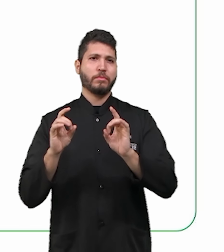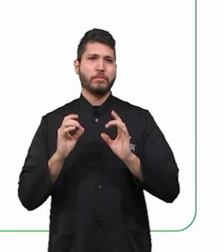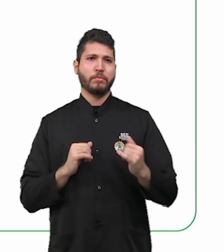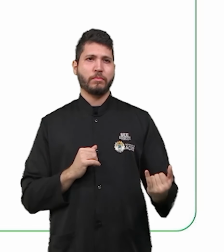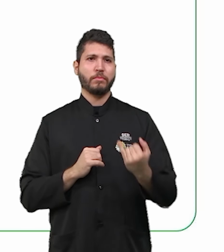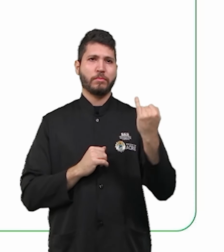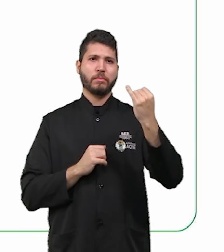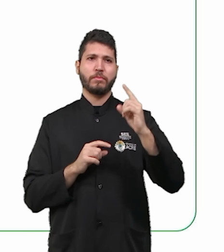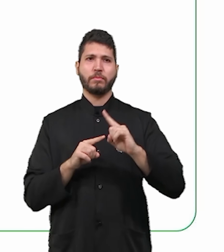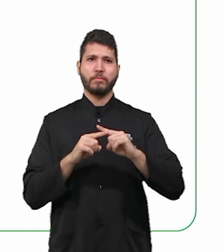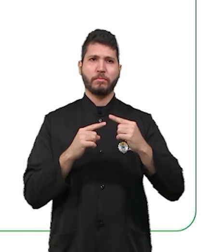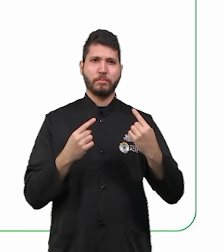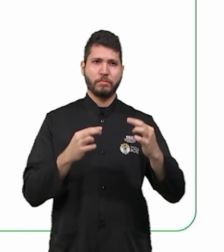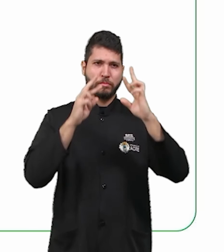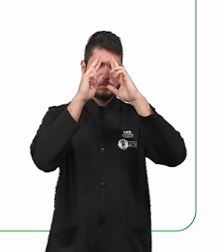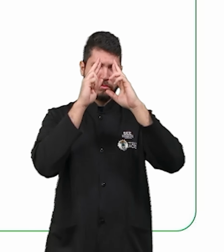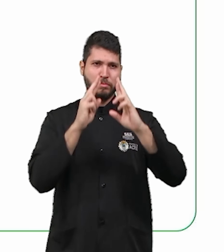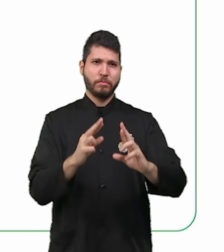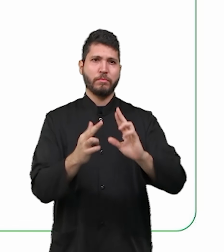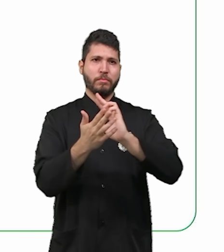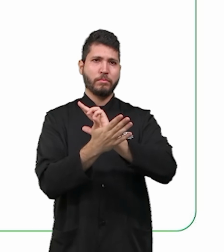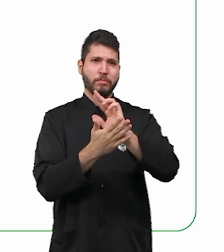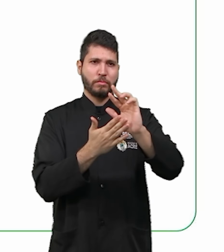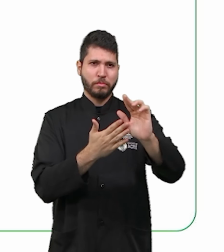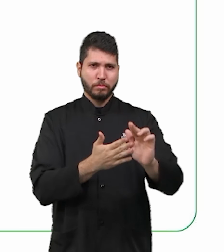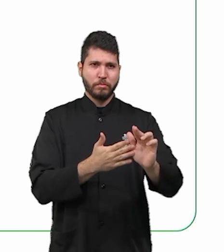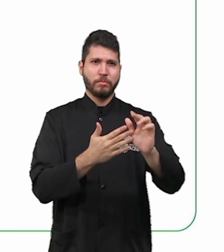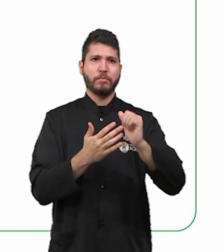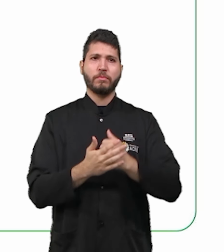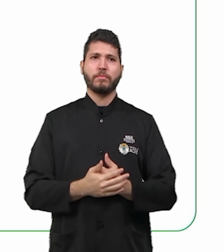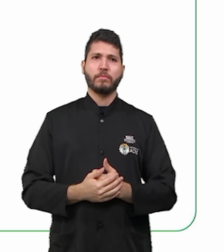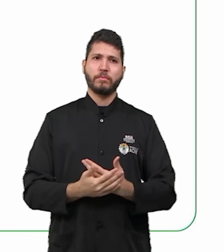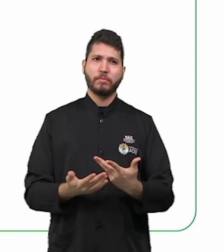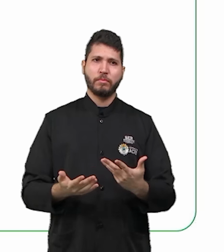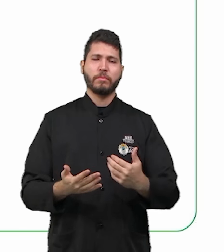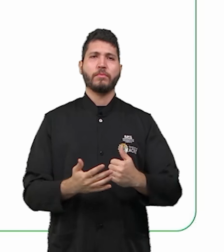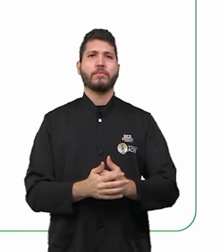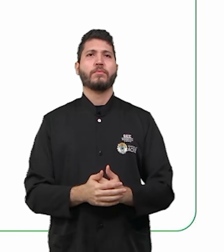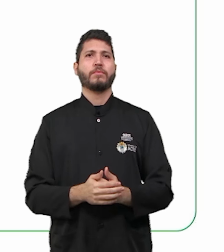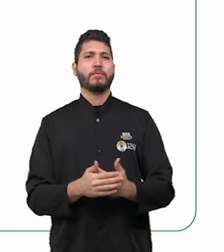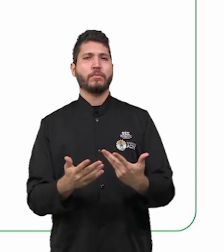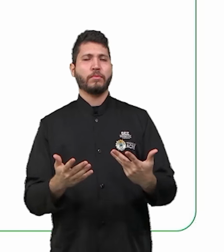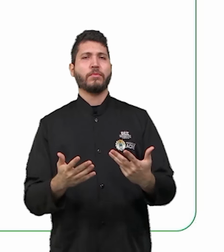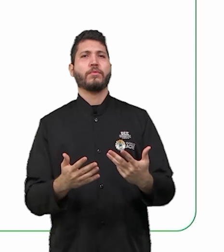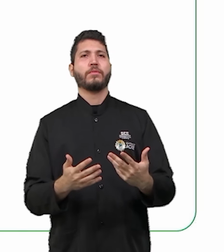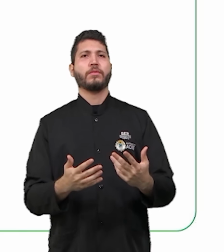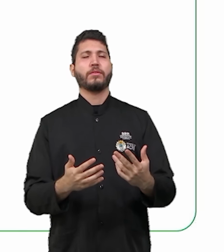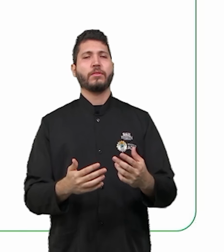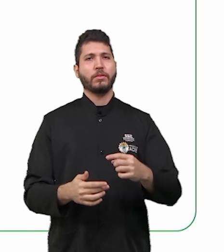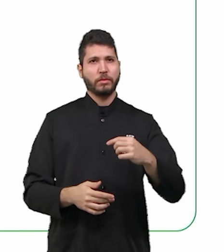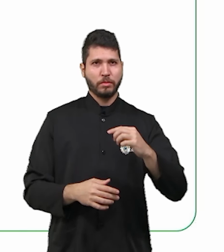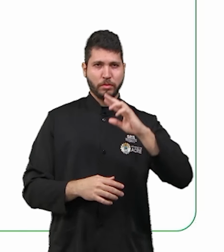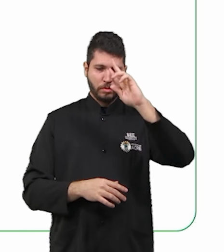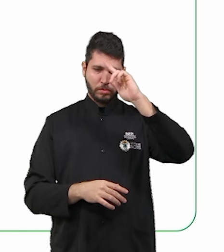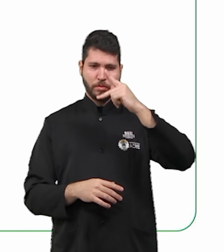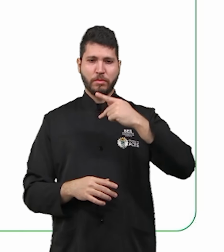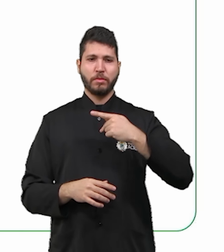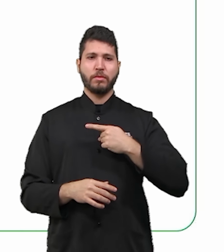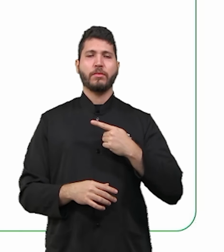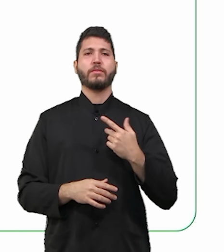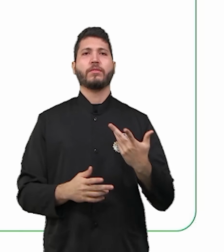es importante, pero el respeto a la diversidad es lo que nos hace grandes atletas